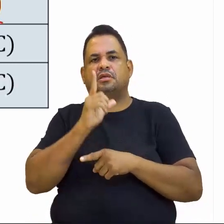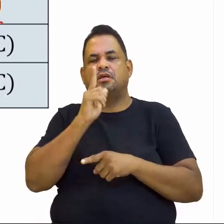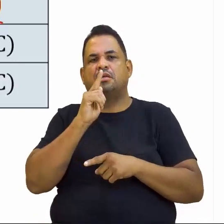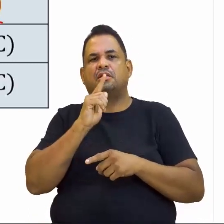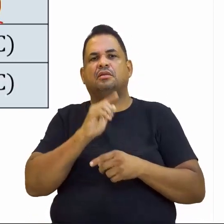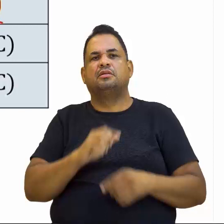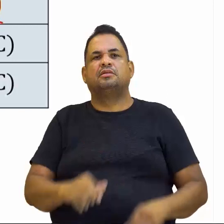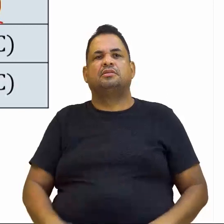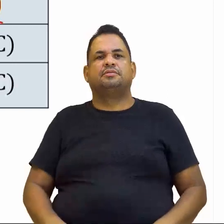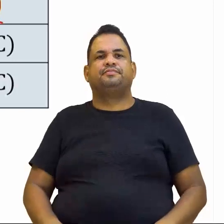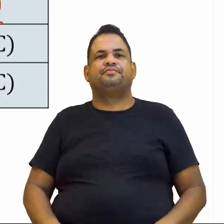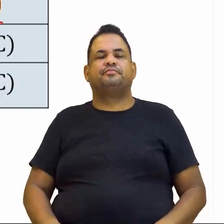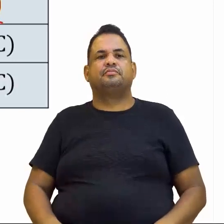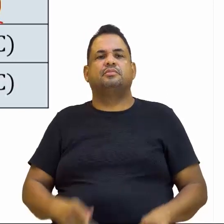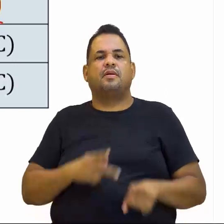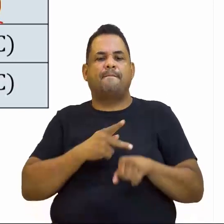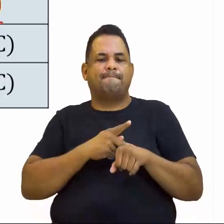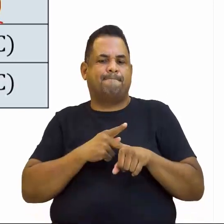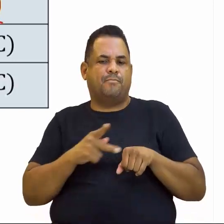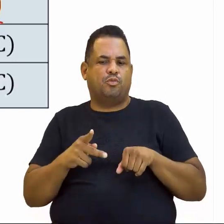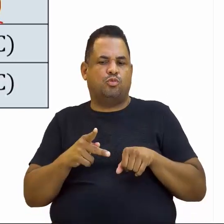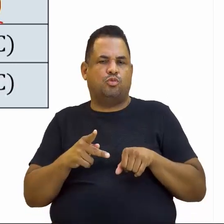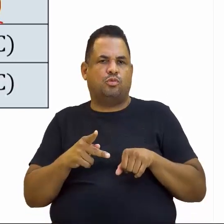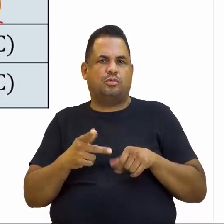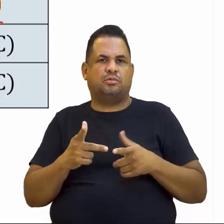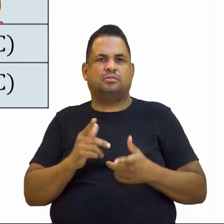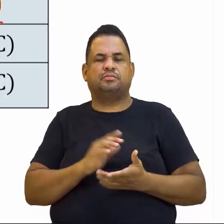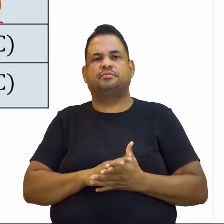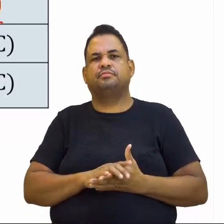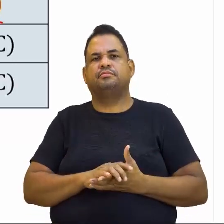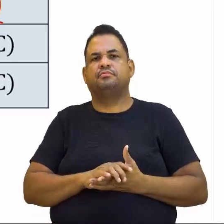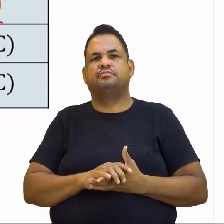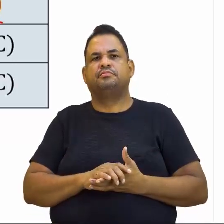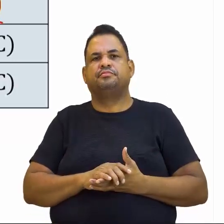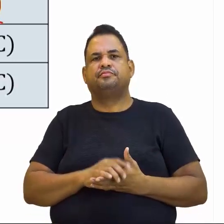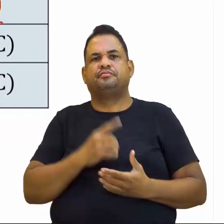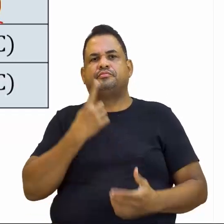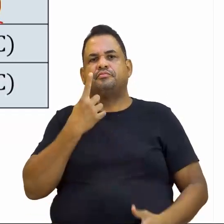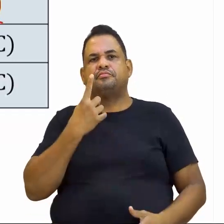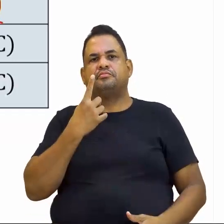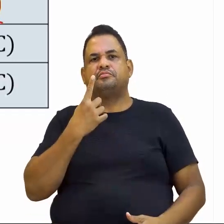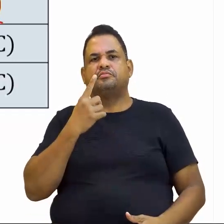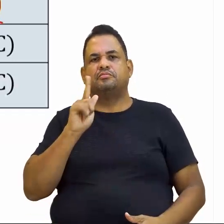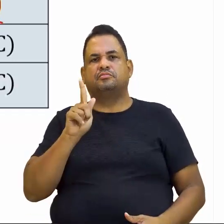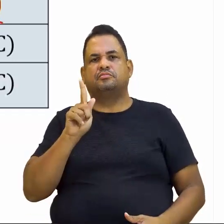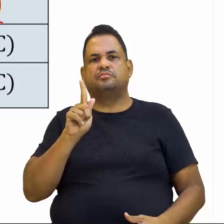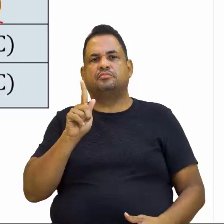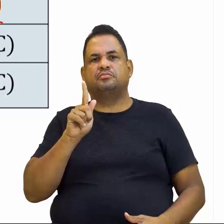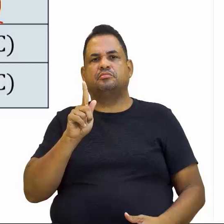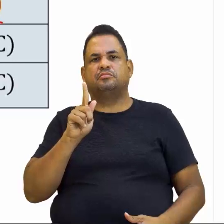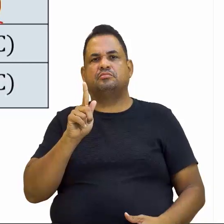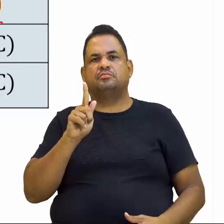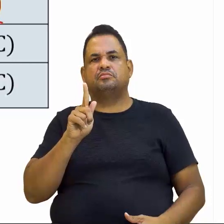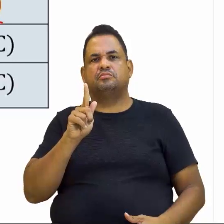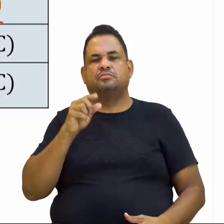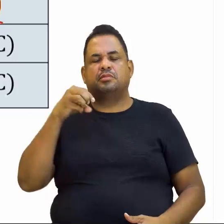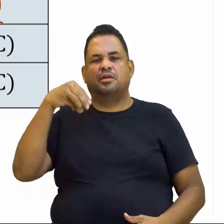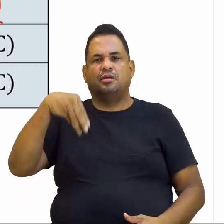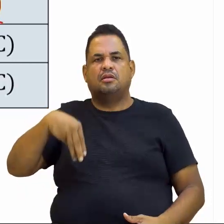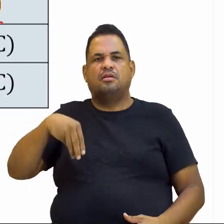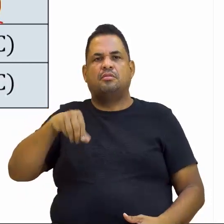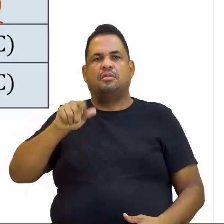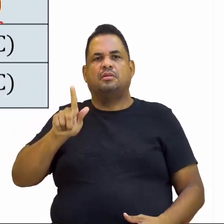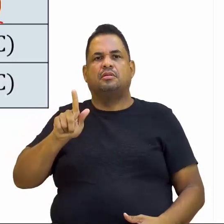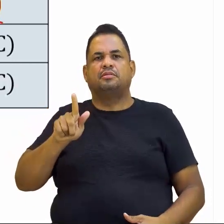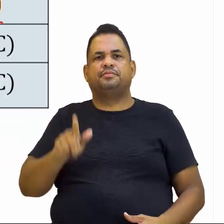da água pura, sem ser água salgada, é de 1 grama por ml, ou